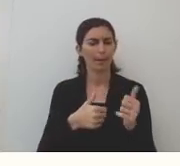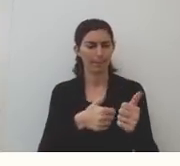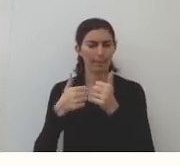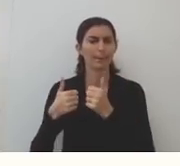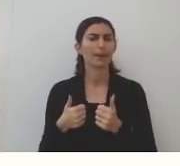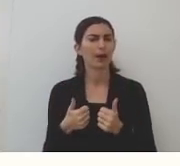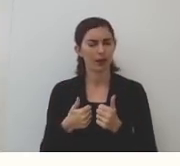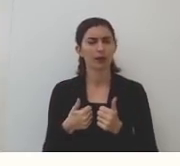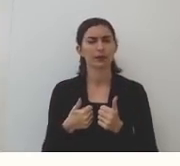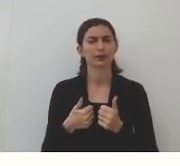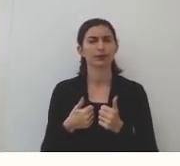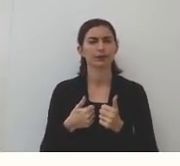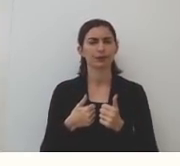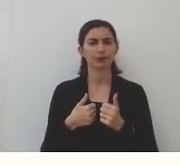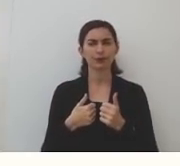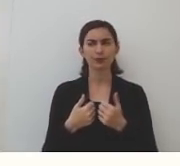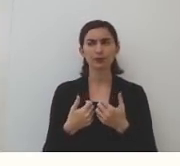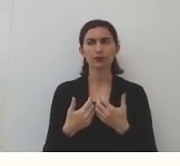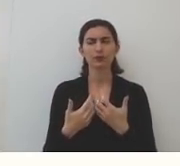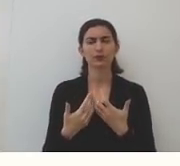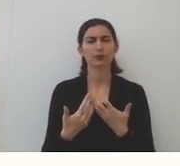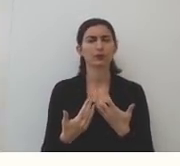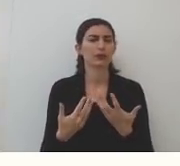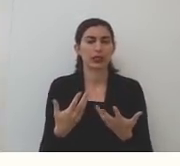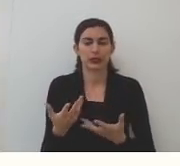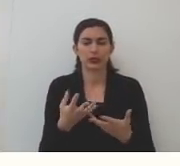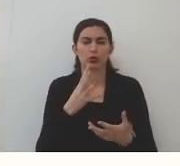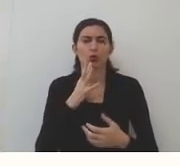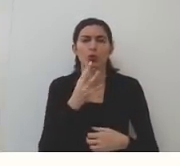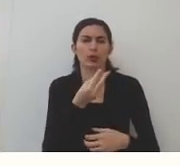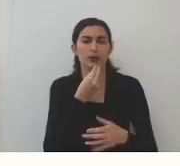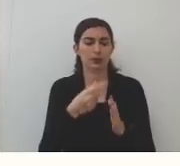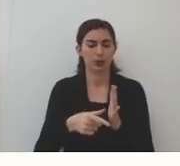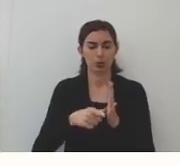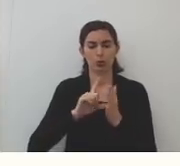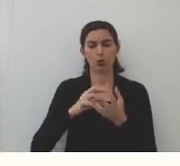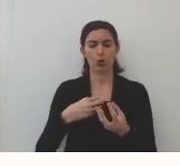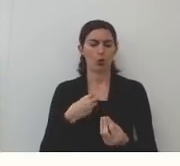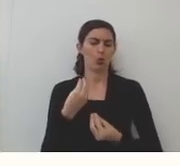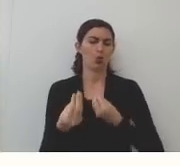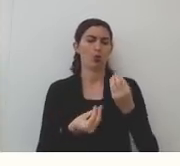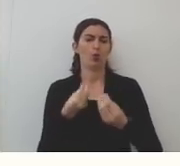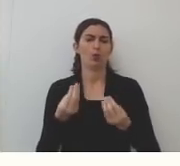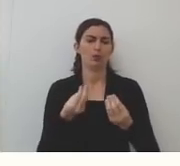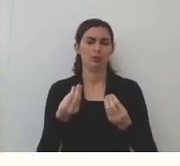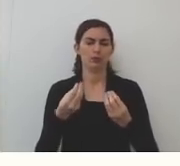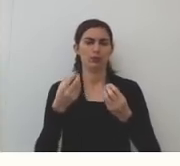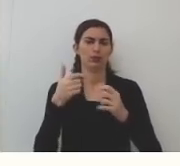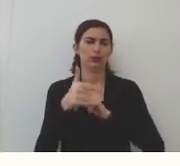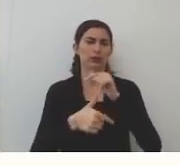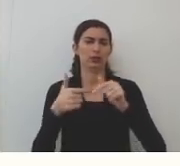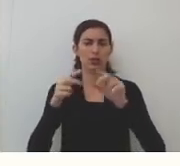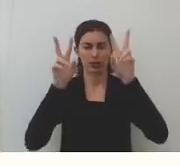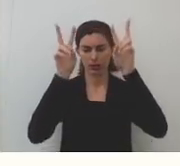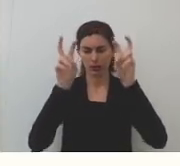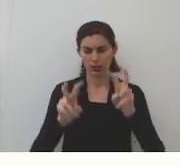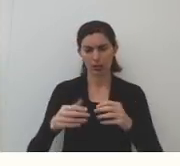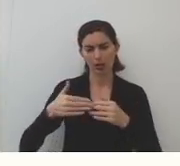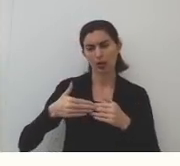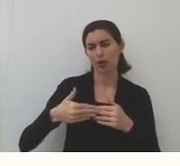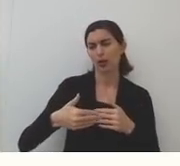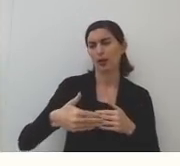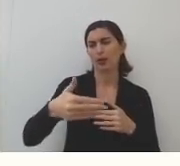bem essa questão desse conhecimento prévio. Como a gente pode trabalhar os assuntos a